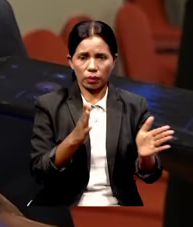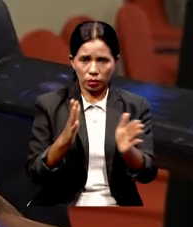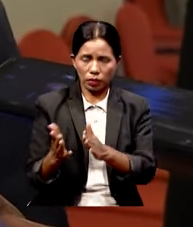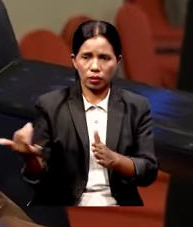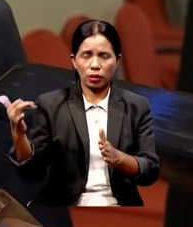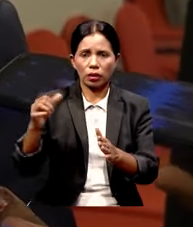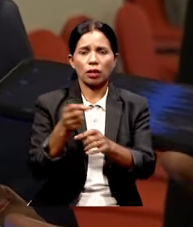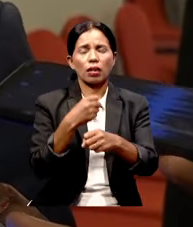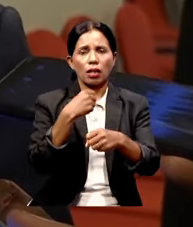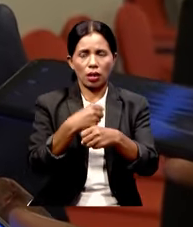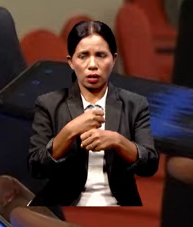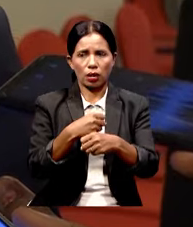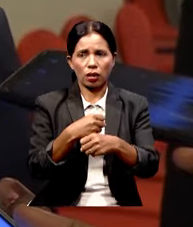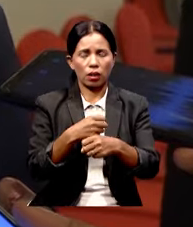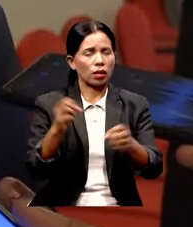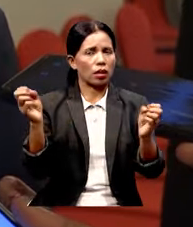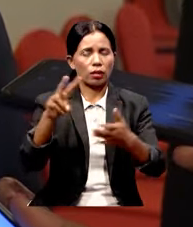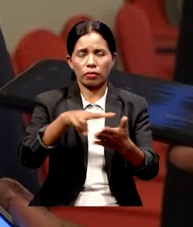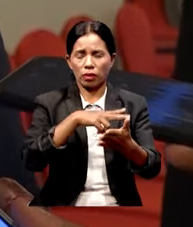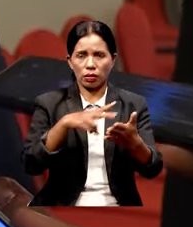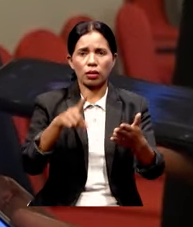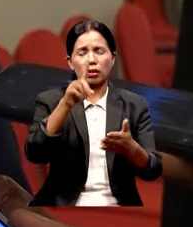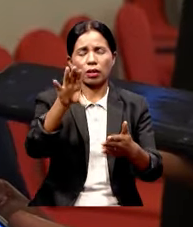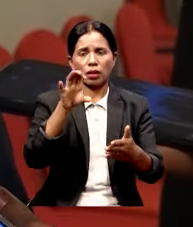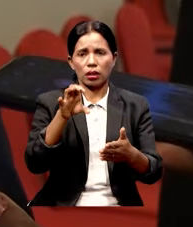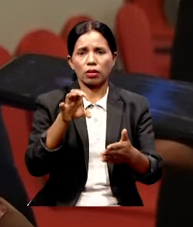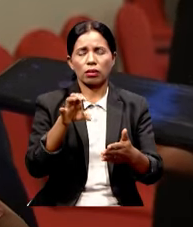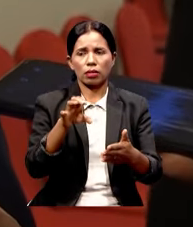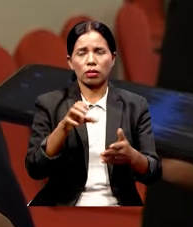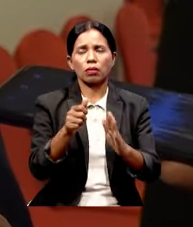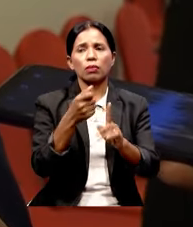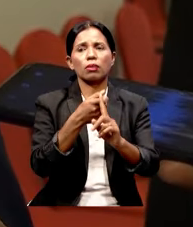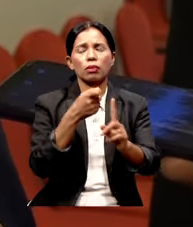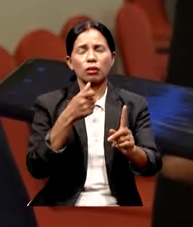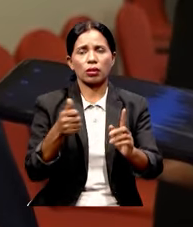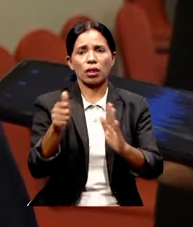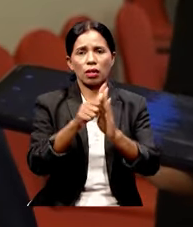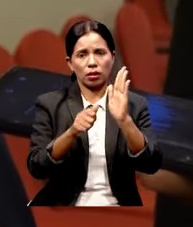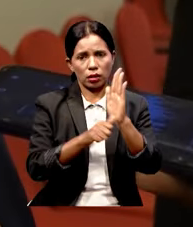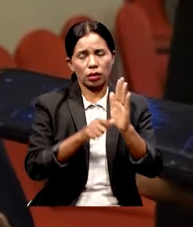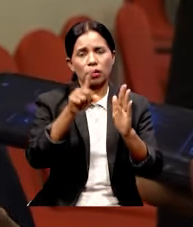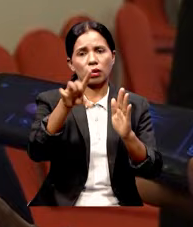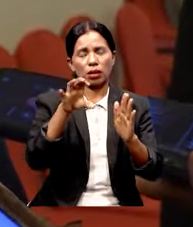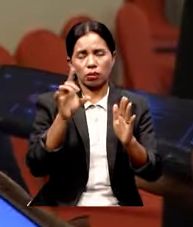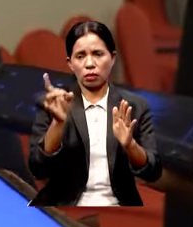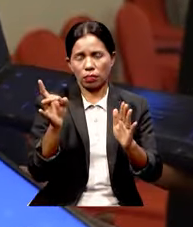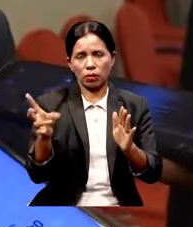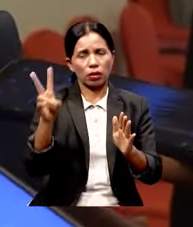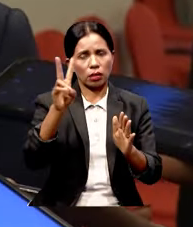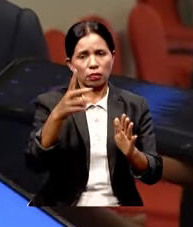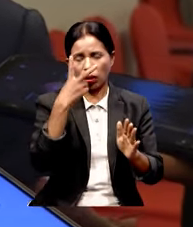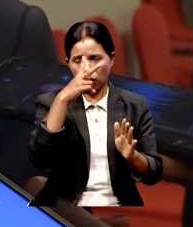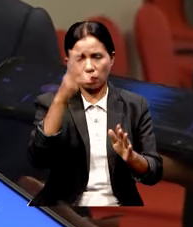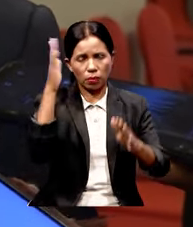halto não foi retivo, né? La viola artigo 128, conta. Justo artigo 128 e tudo também. Vai para tu reintegrar, tu resolve se não problemas para